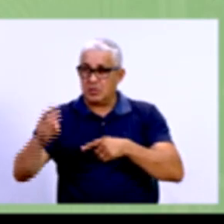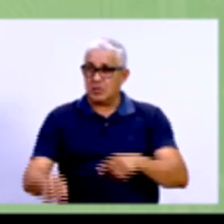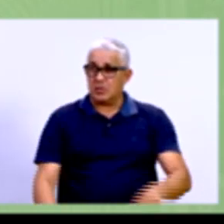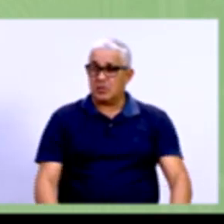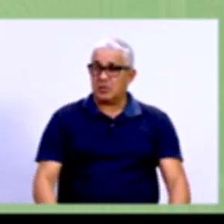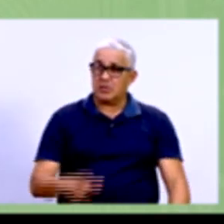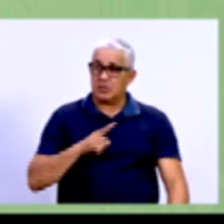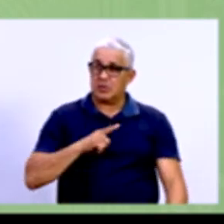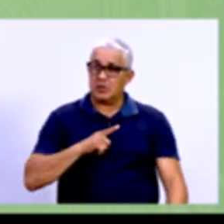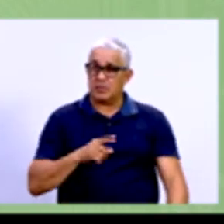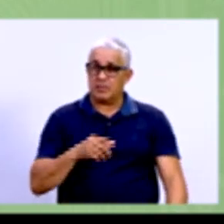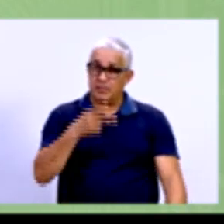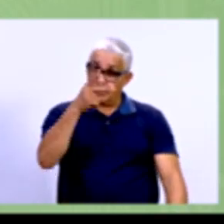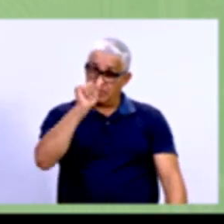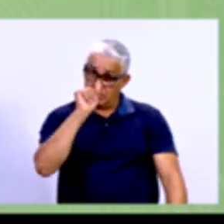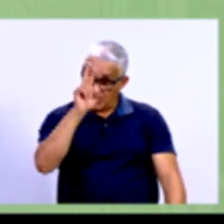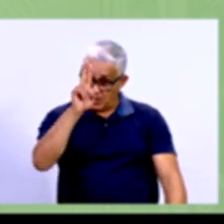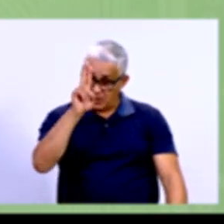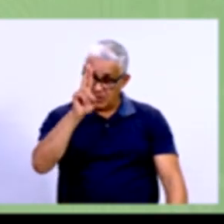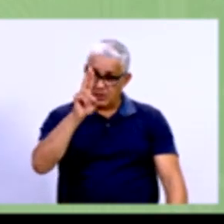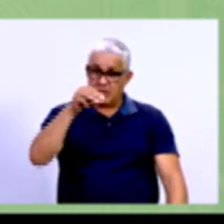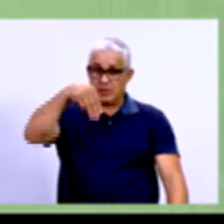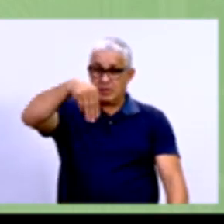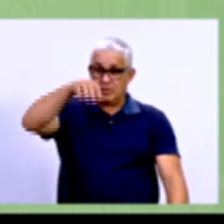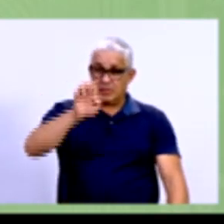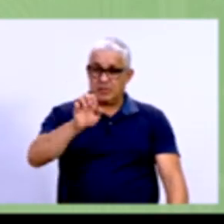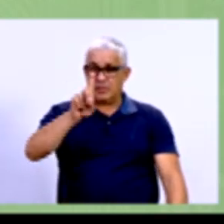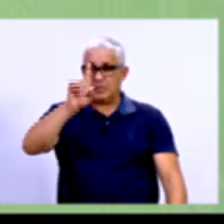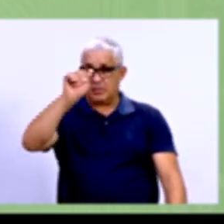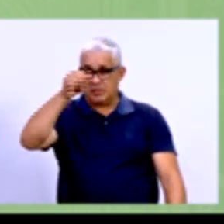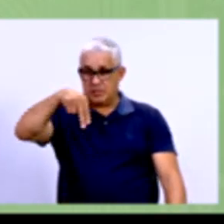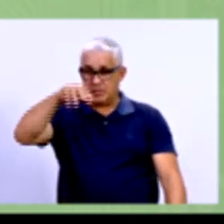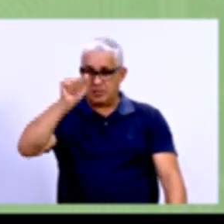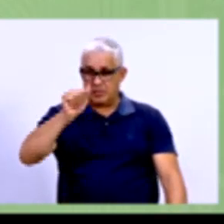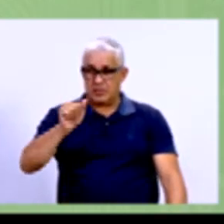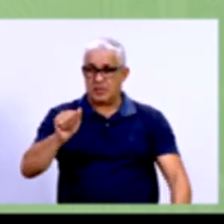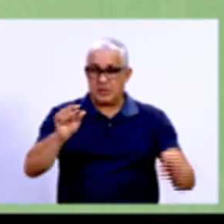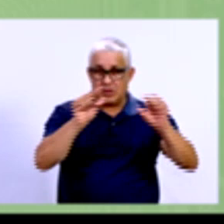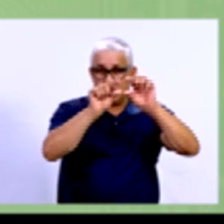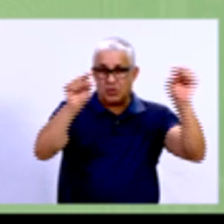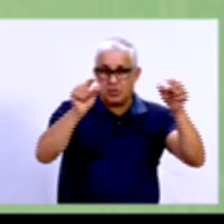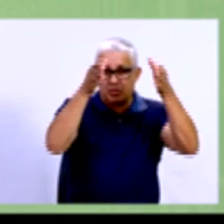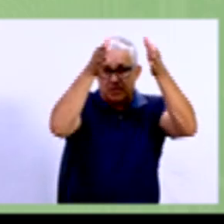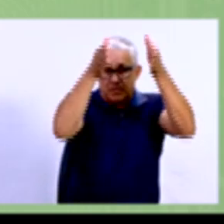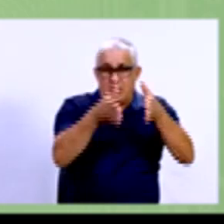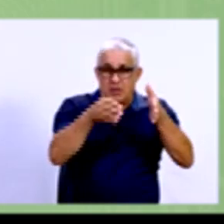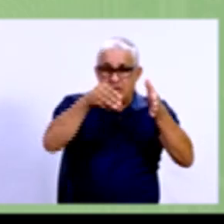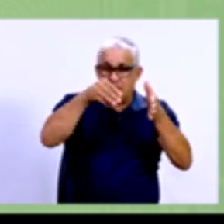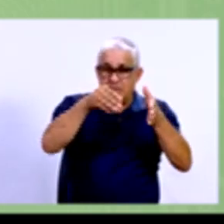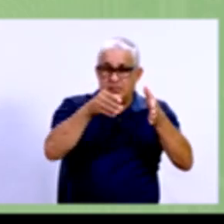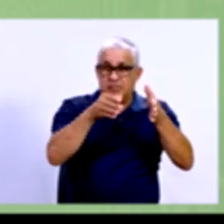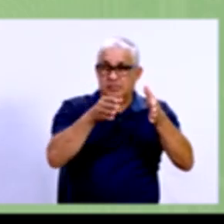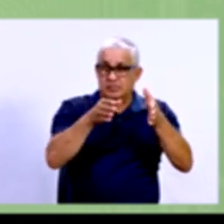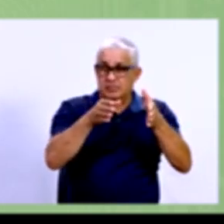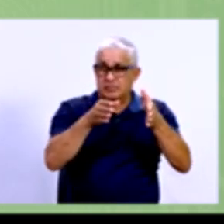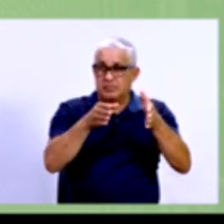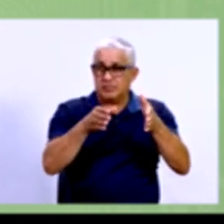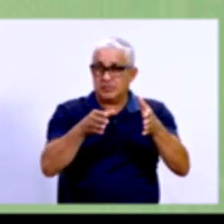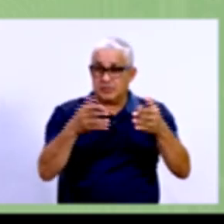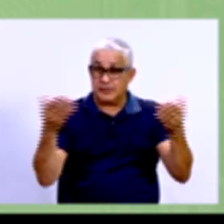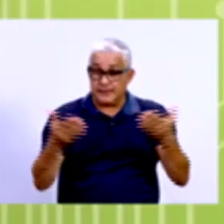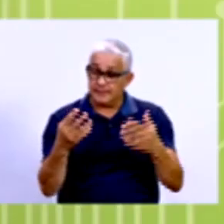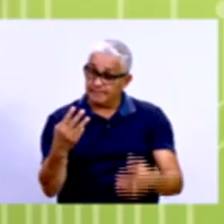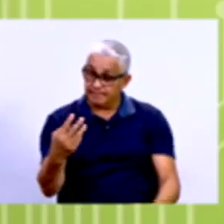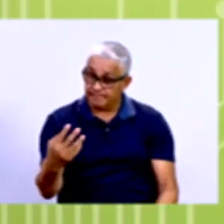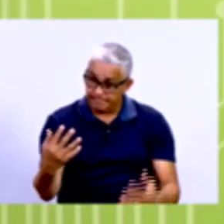a gente tem número par, a mediana é a média dos dois valores do meio. Agora, eu quero que vocês prestem